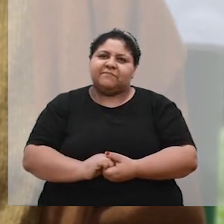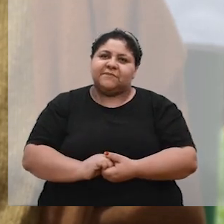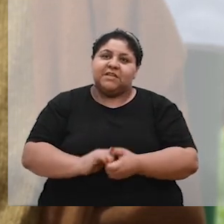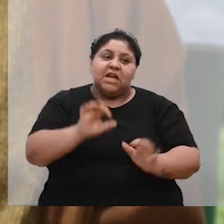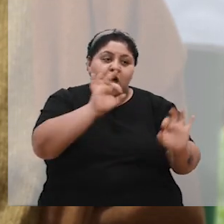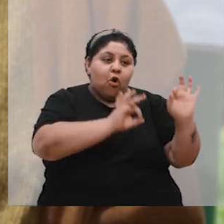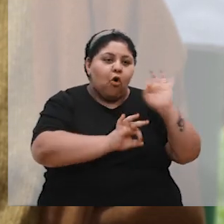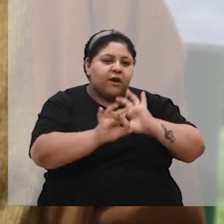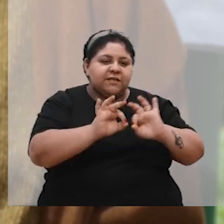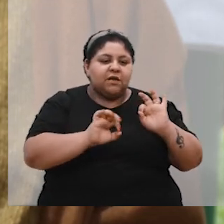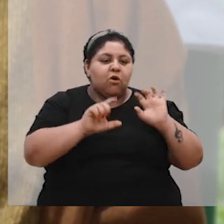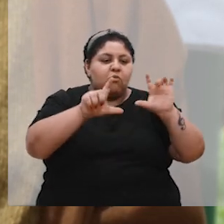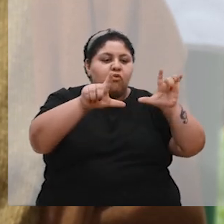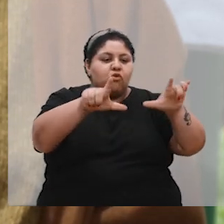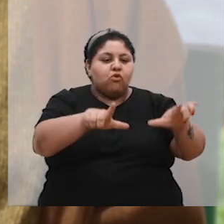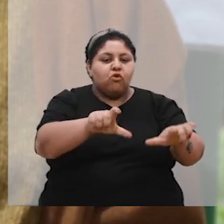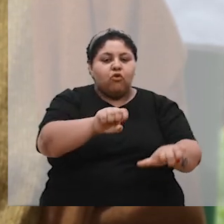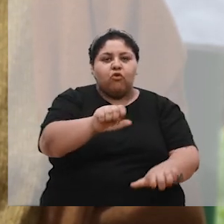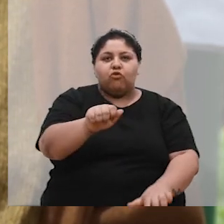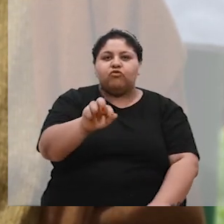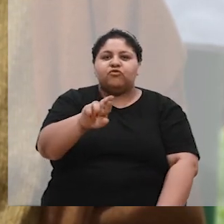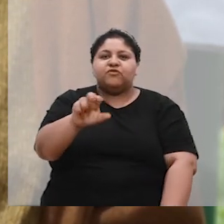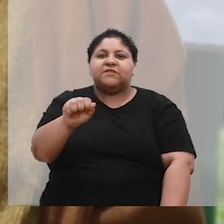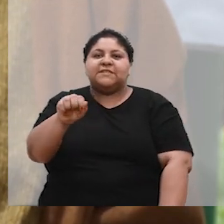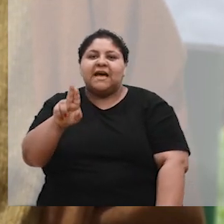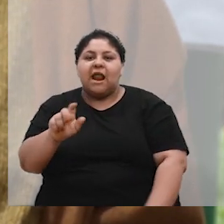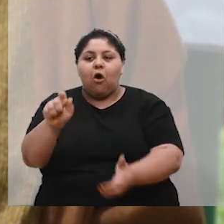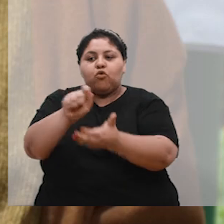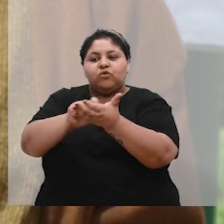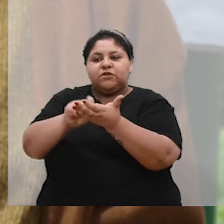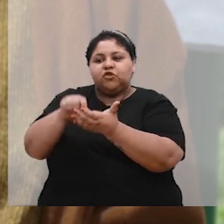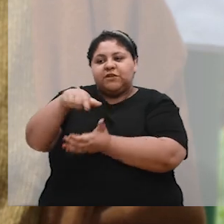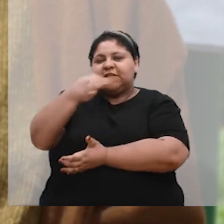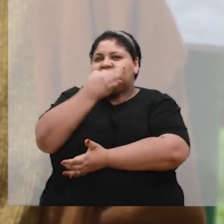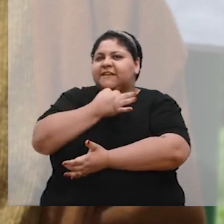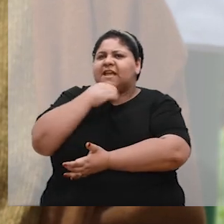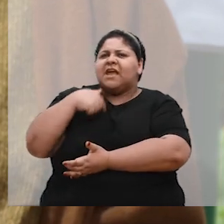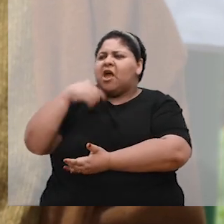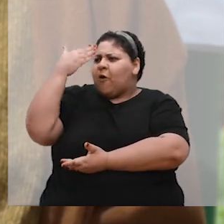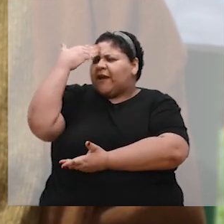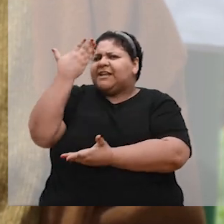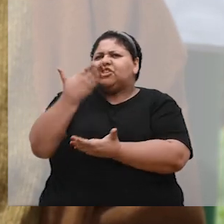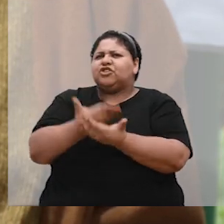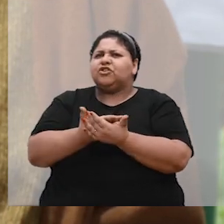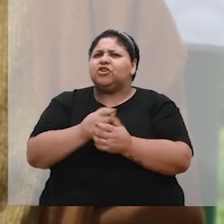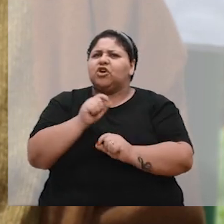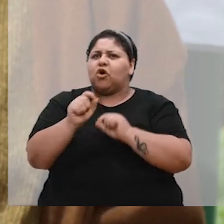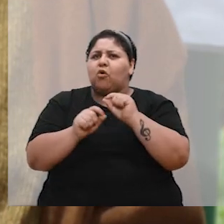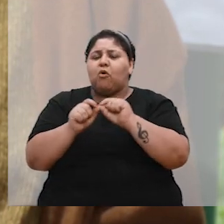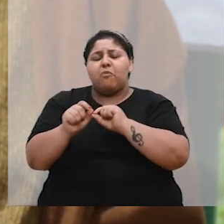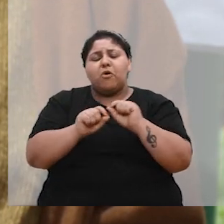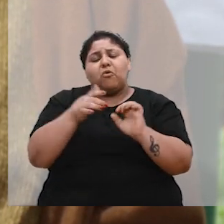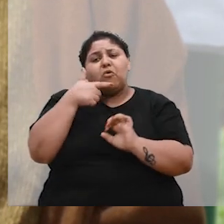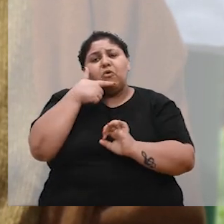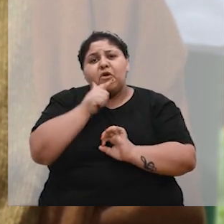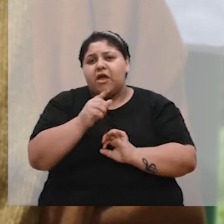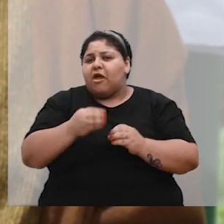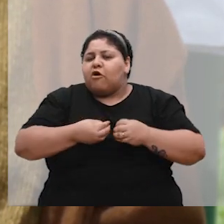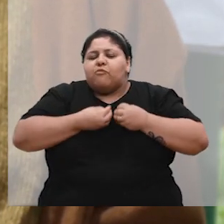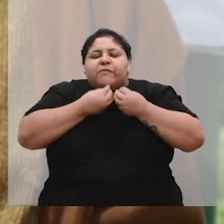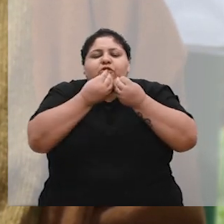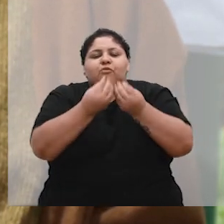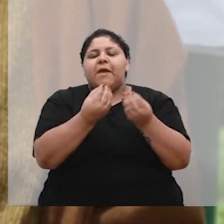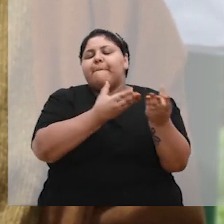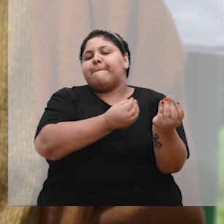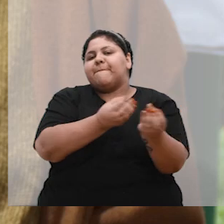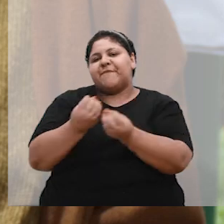montamos um sarau com escritoras caxienses. Eu acredito que, de acordo com o possível, eu me doei